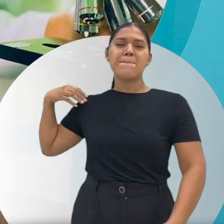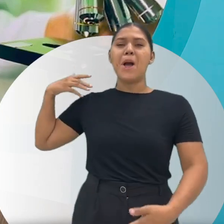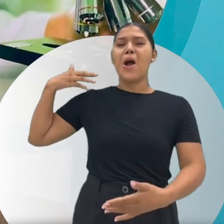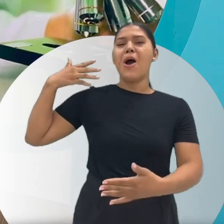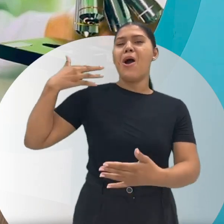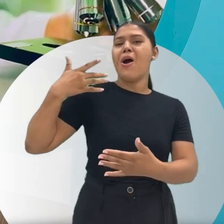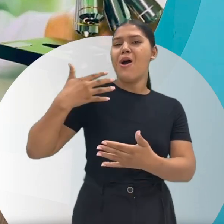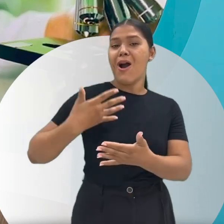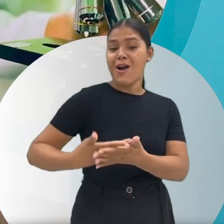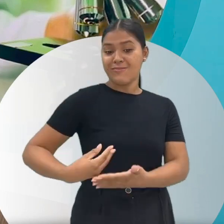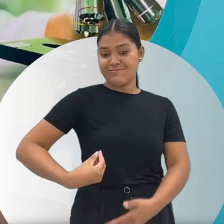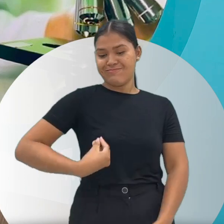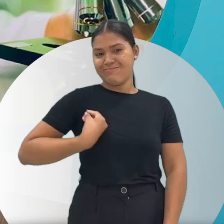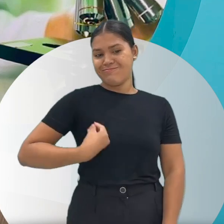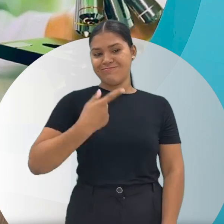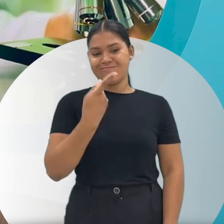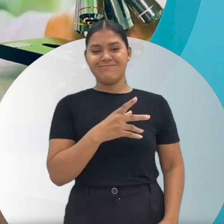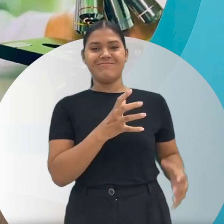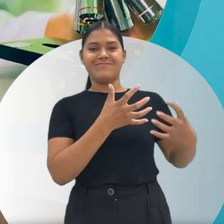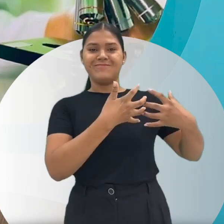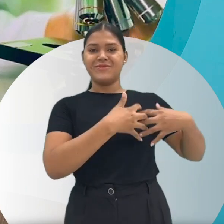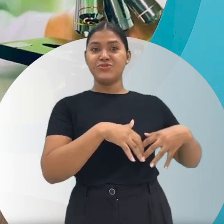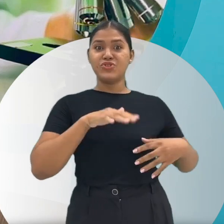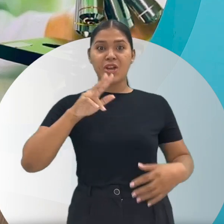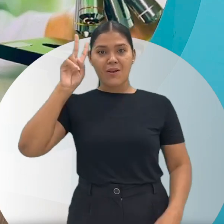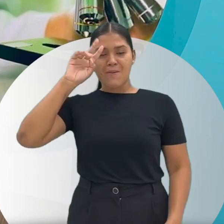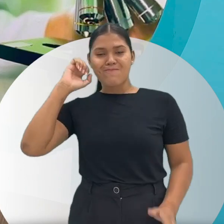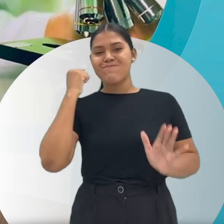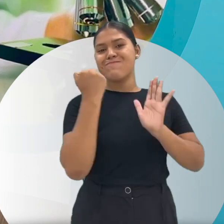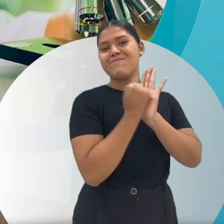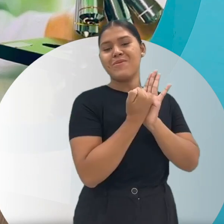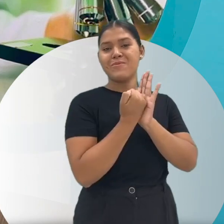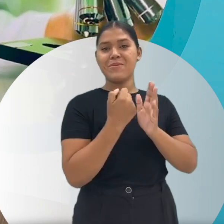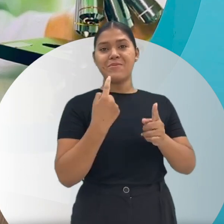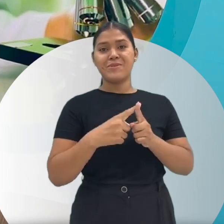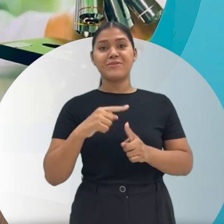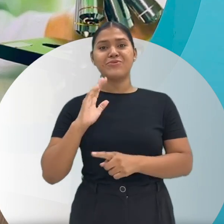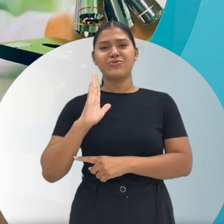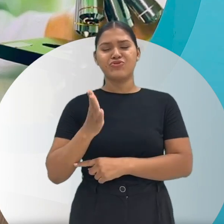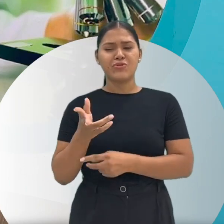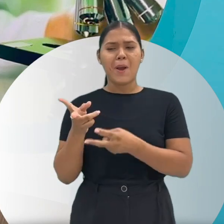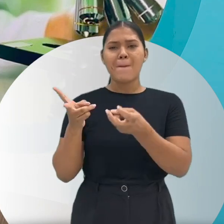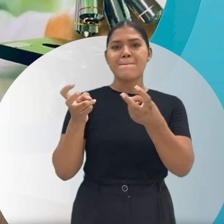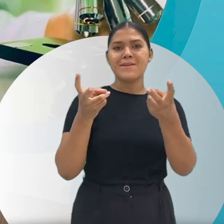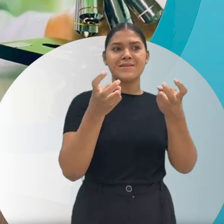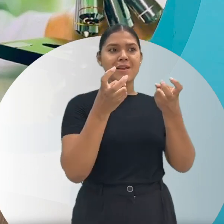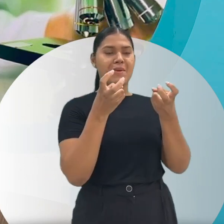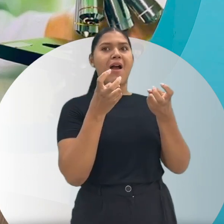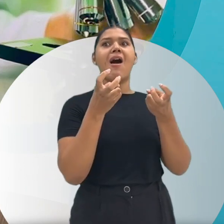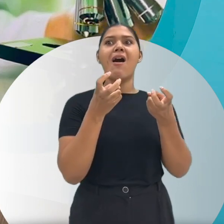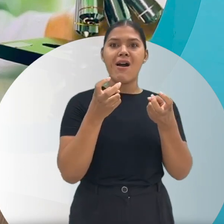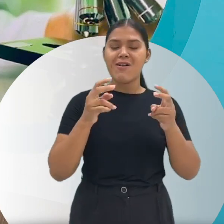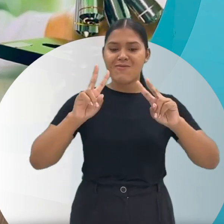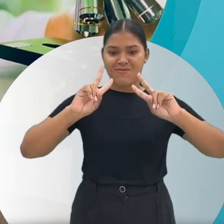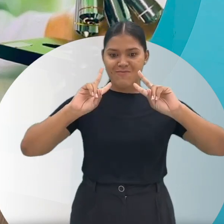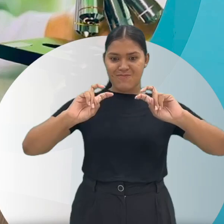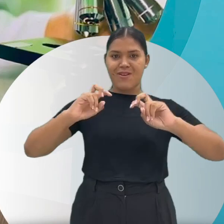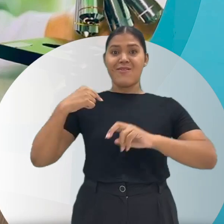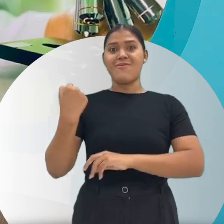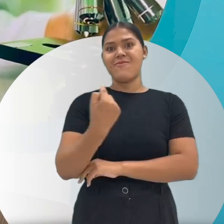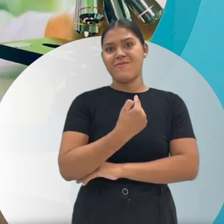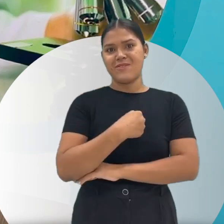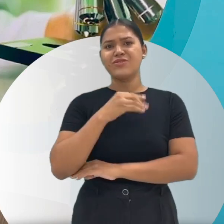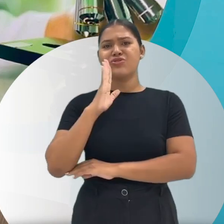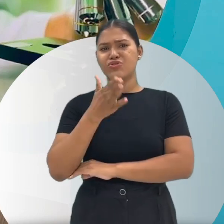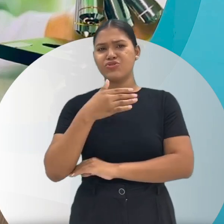pela instituição, é história porque a gente percebe pelo olhar de fora como as pessoas já validam